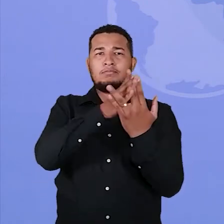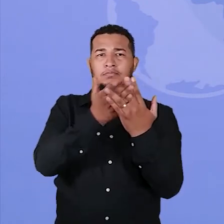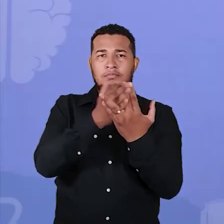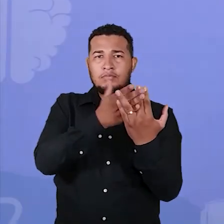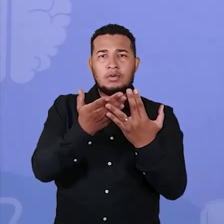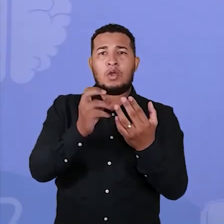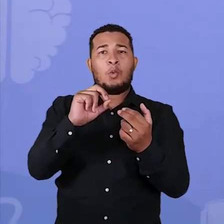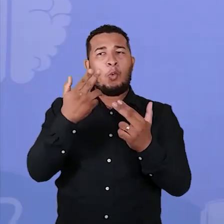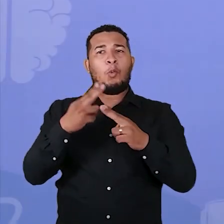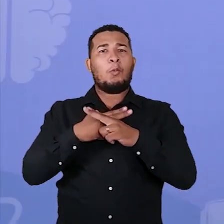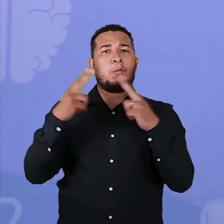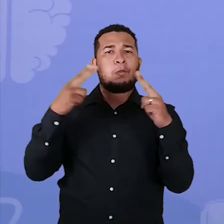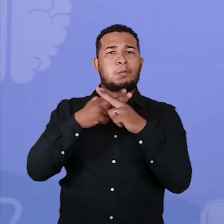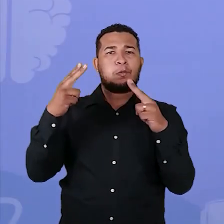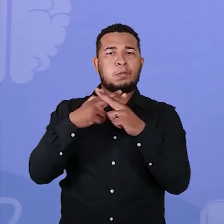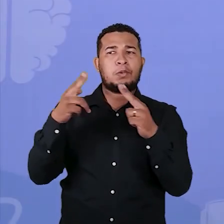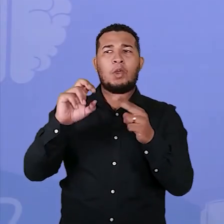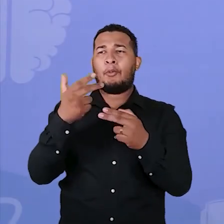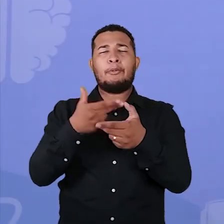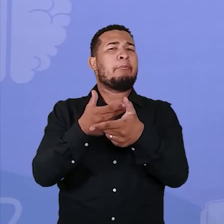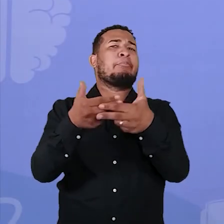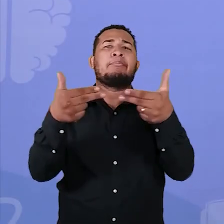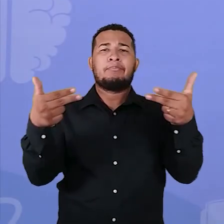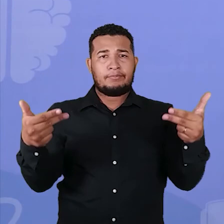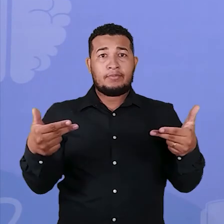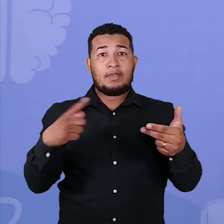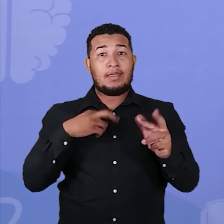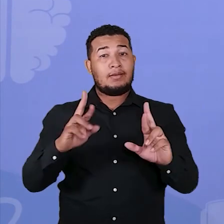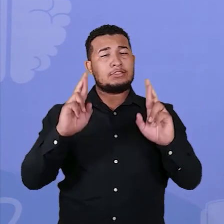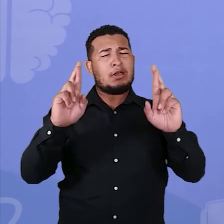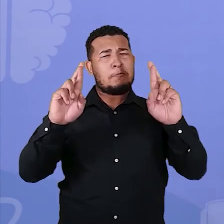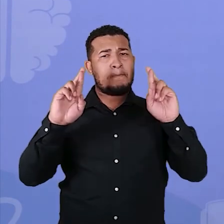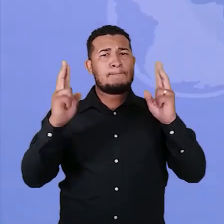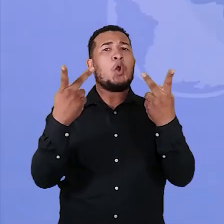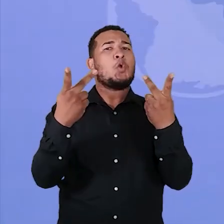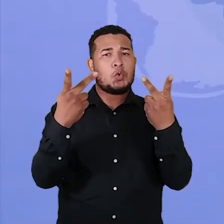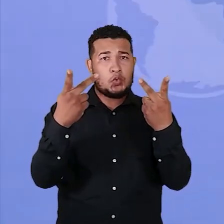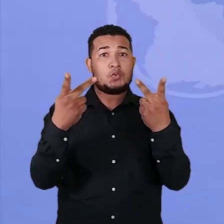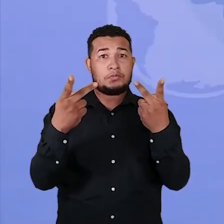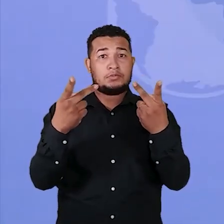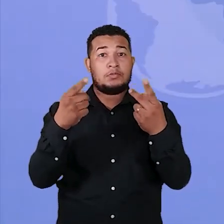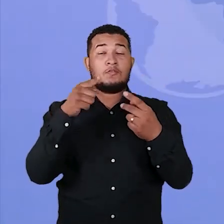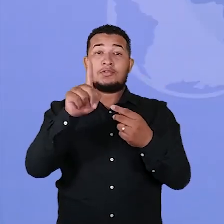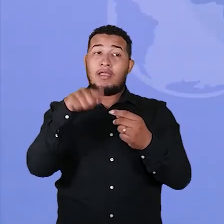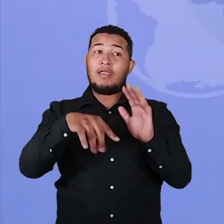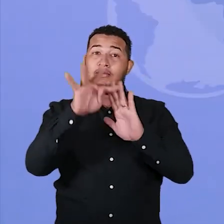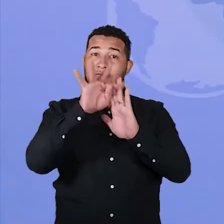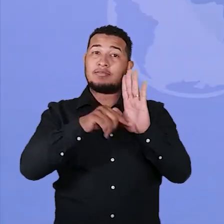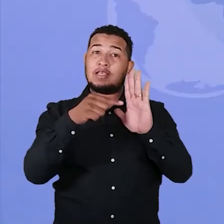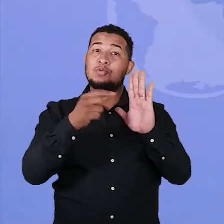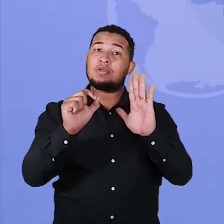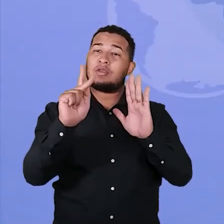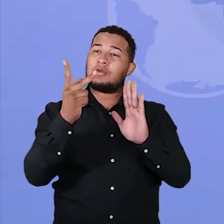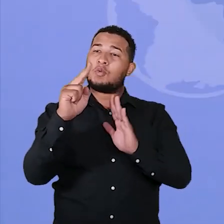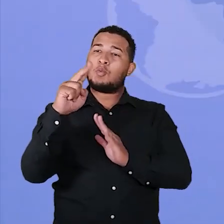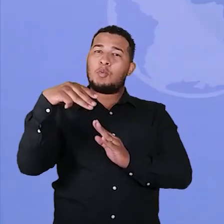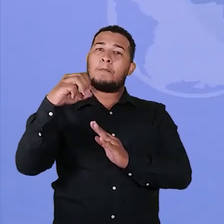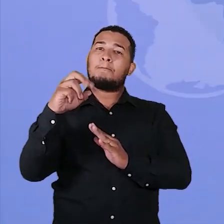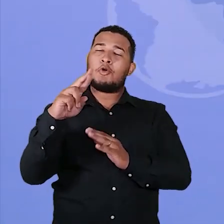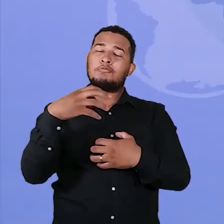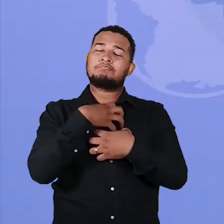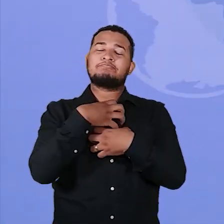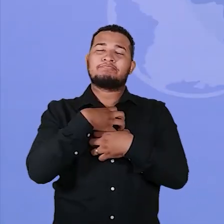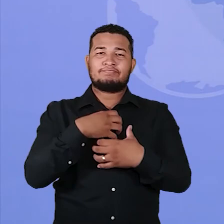ironia, ou por qualquer outro elemento ali em que a expectativa foi interrompida, você está diante de um texto